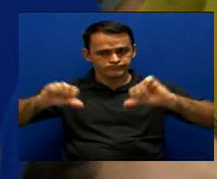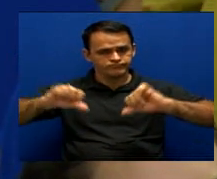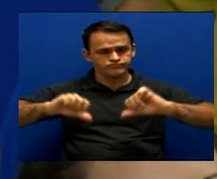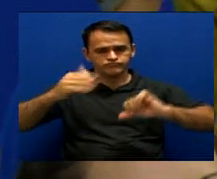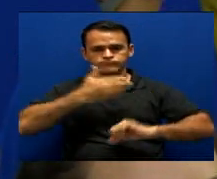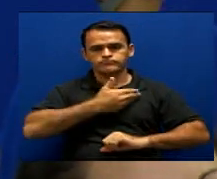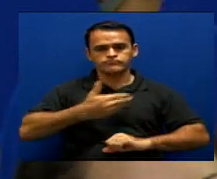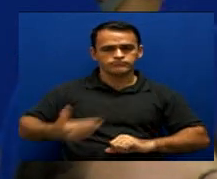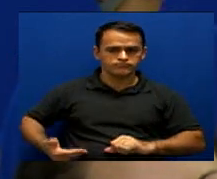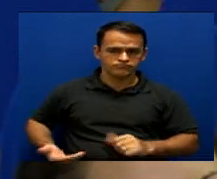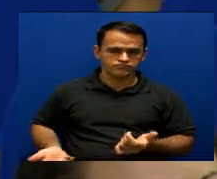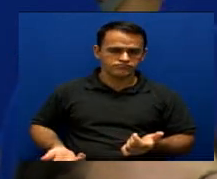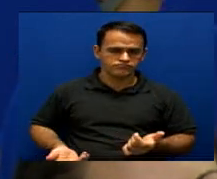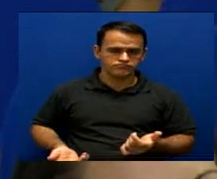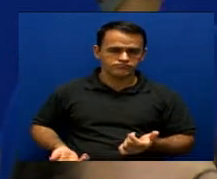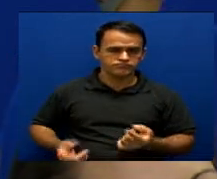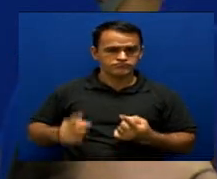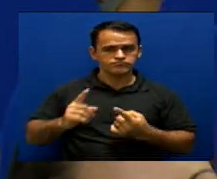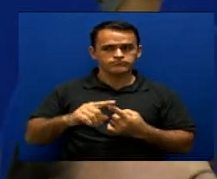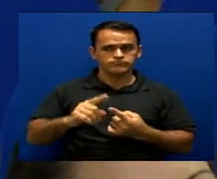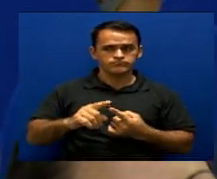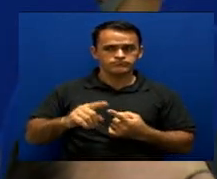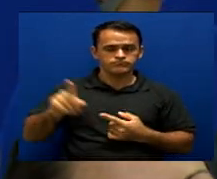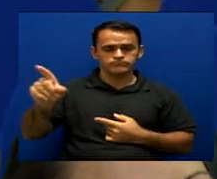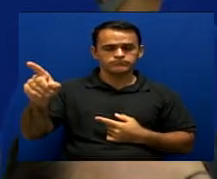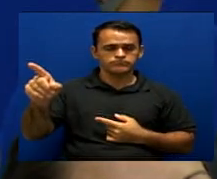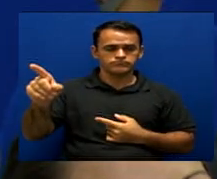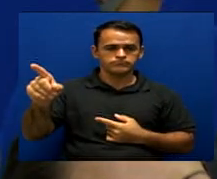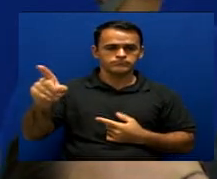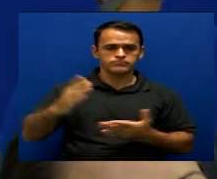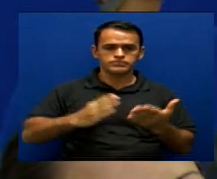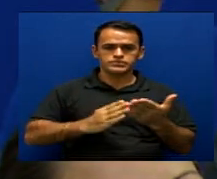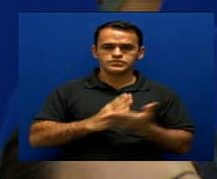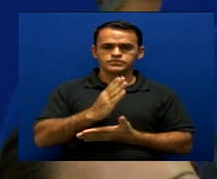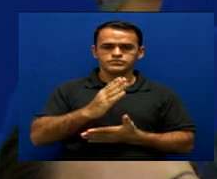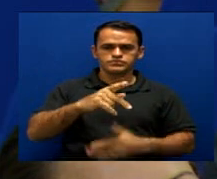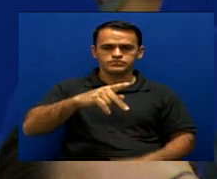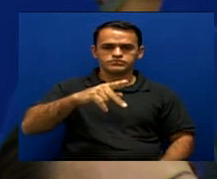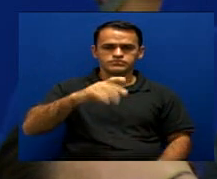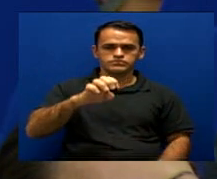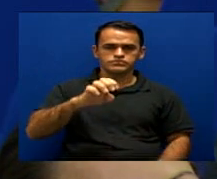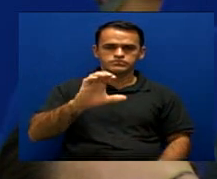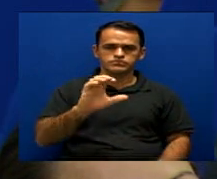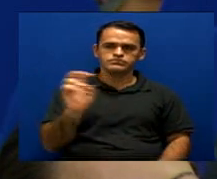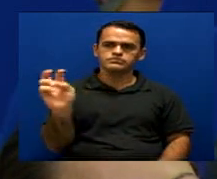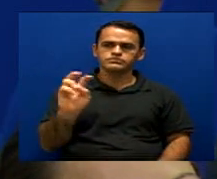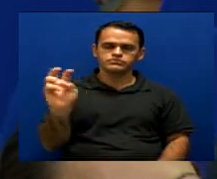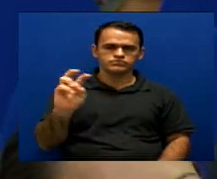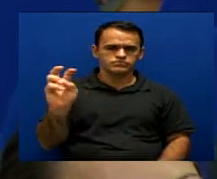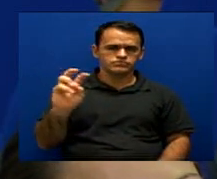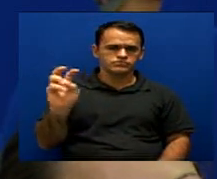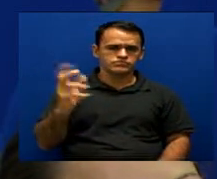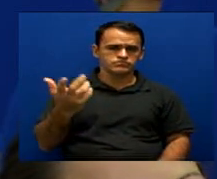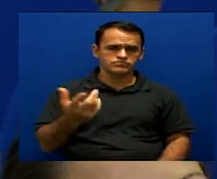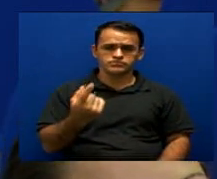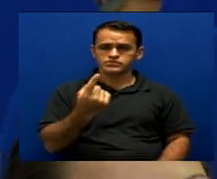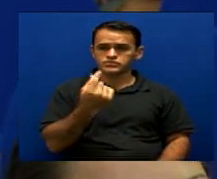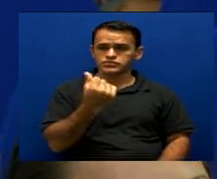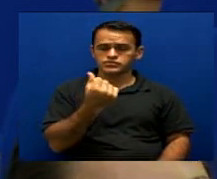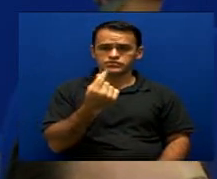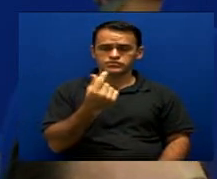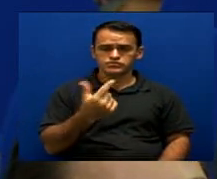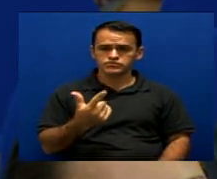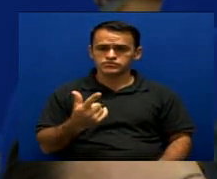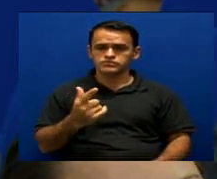primeiro ele aprova a prova 55 que significa que os investimentos da